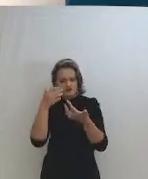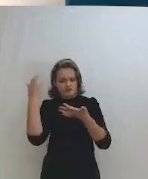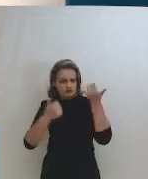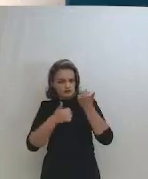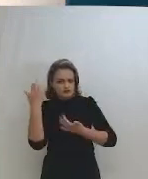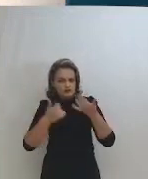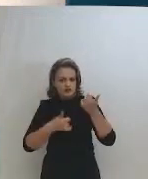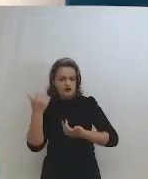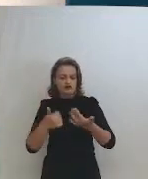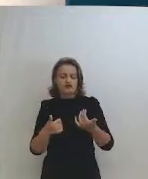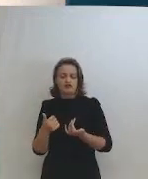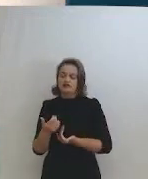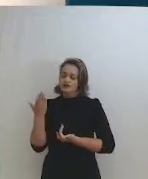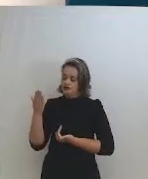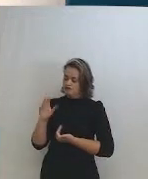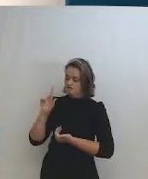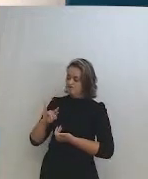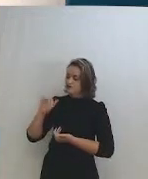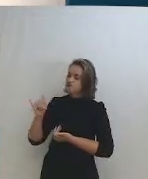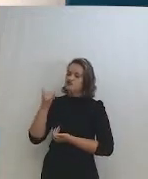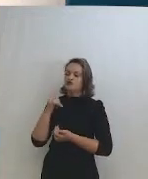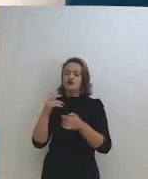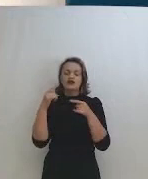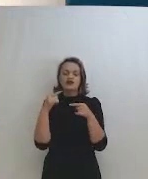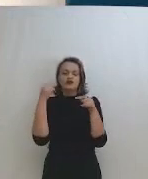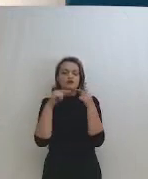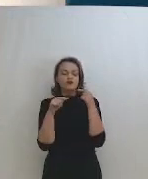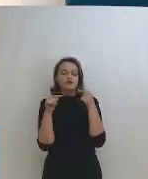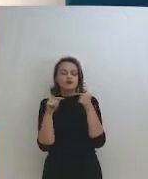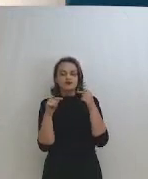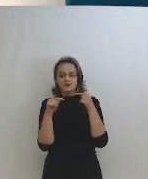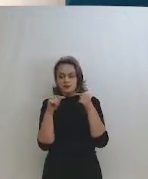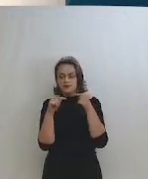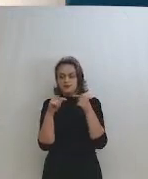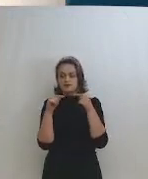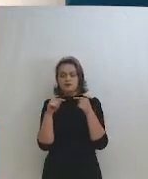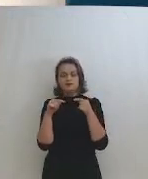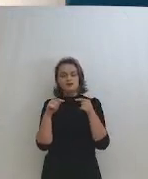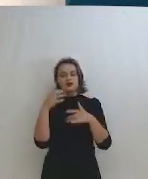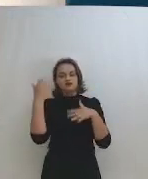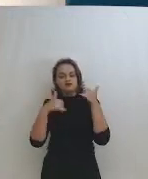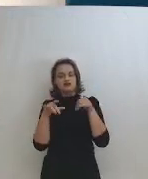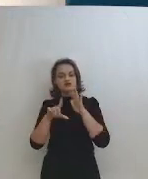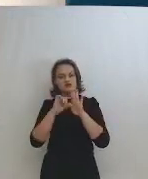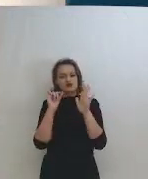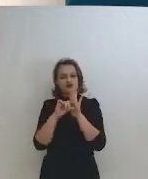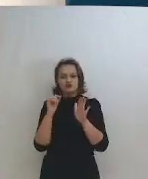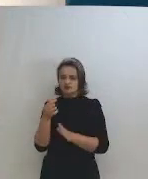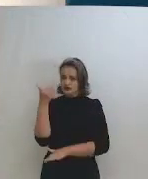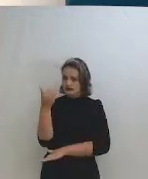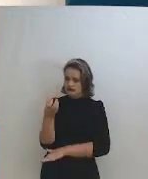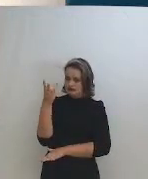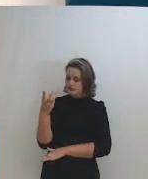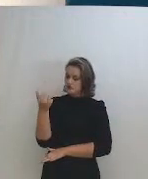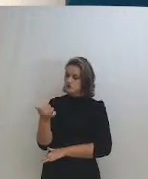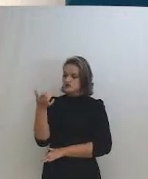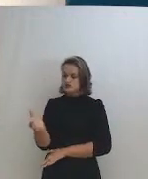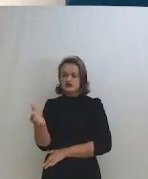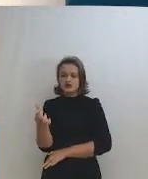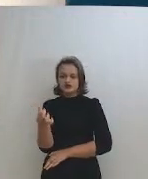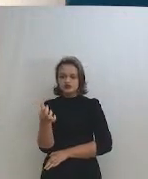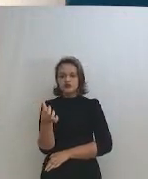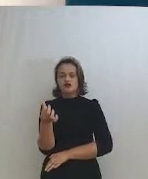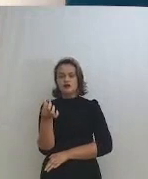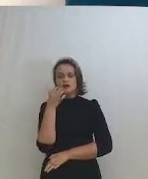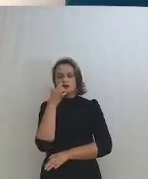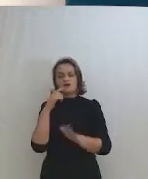TJ de não aplicação da formulação do artigo 316 de acordo com a lei